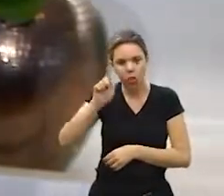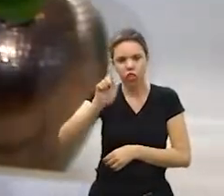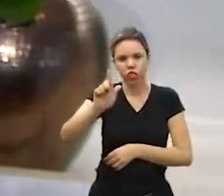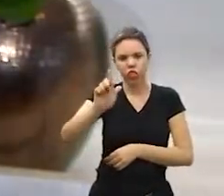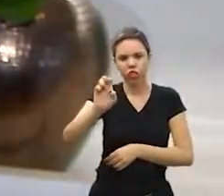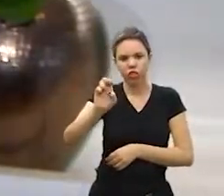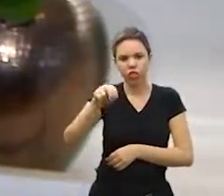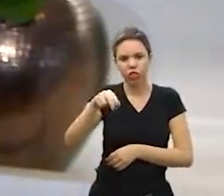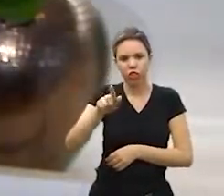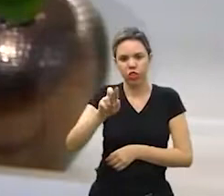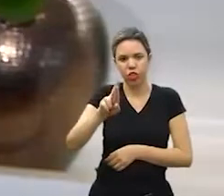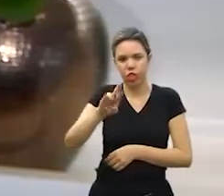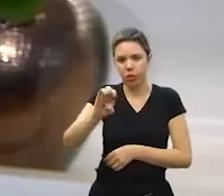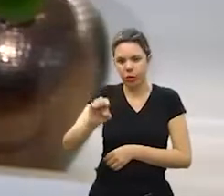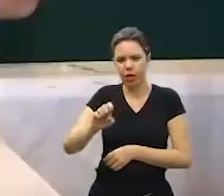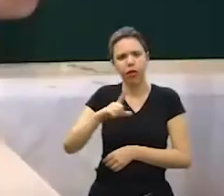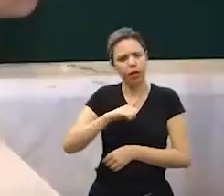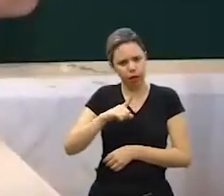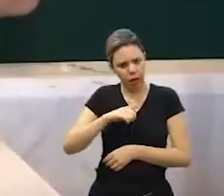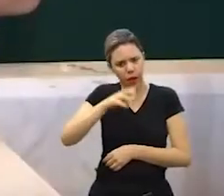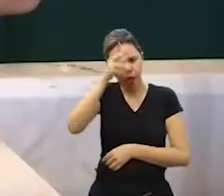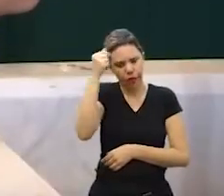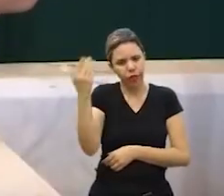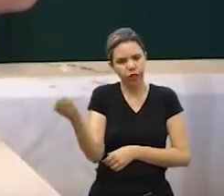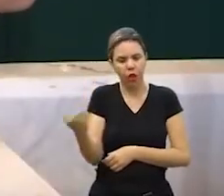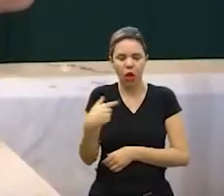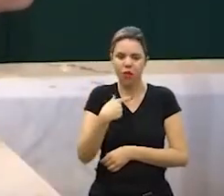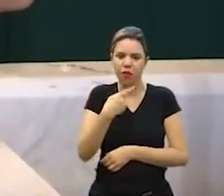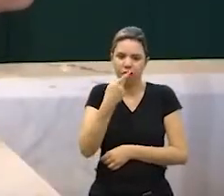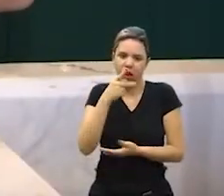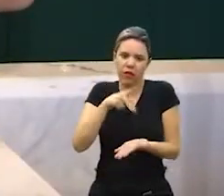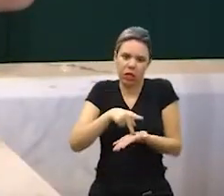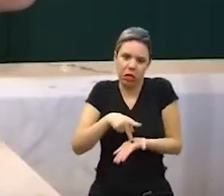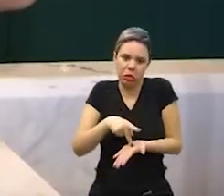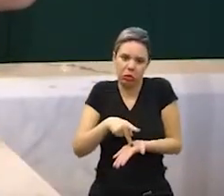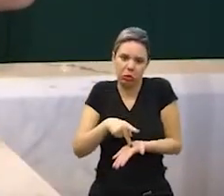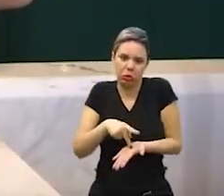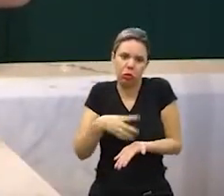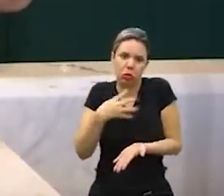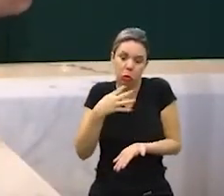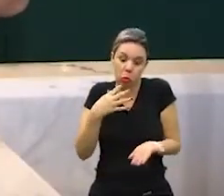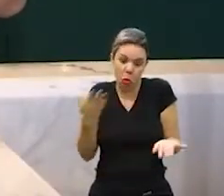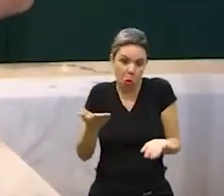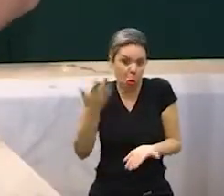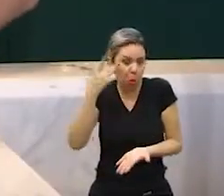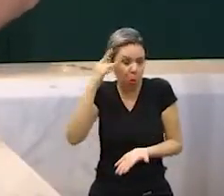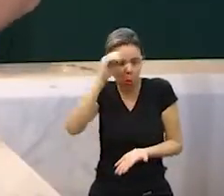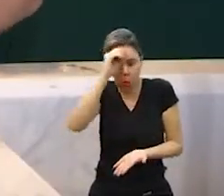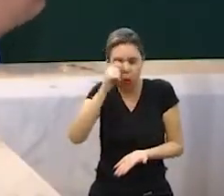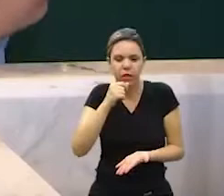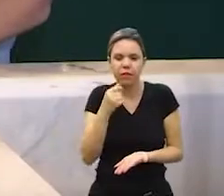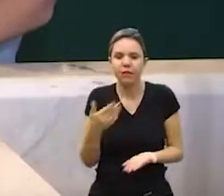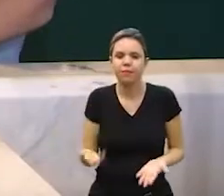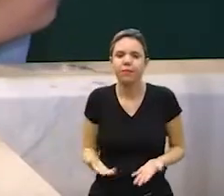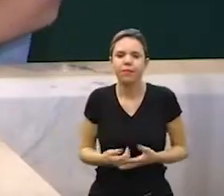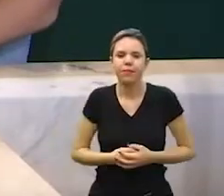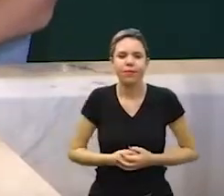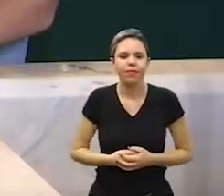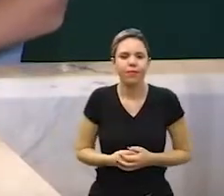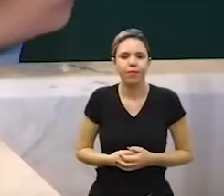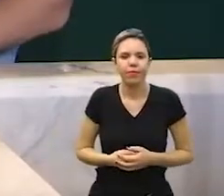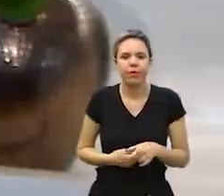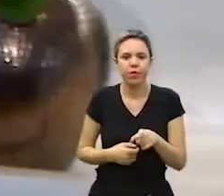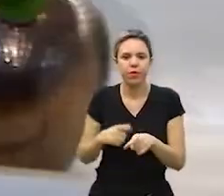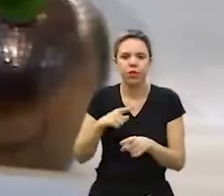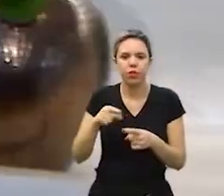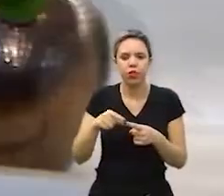gengibre. Você sabia que tem refrigerante de gengibre? Olha, vou falar a verdade pra você. Conheci hoje. Você conheceu hoje? Conheci